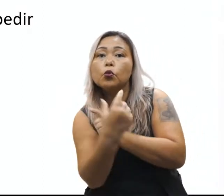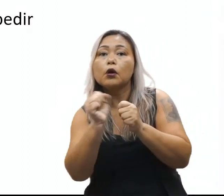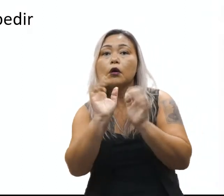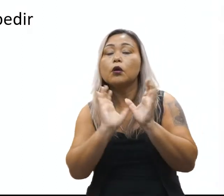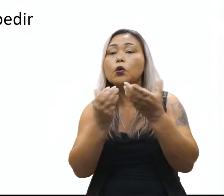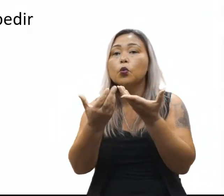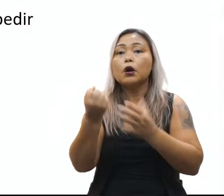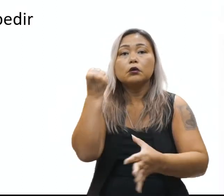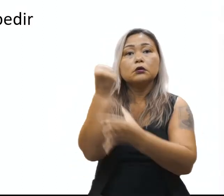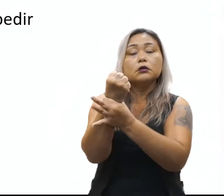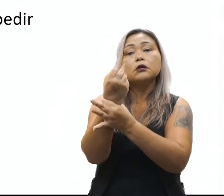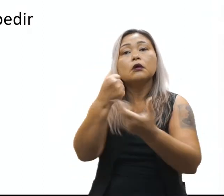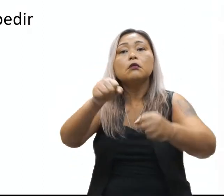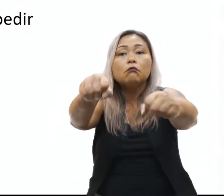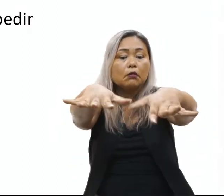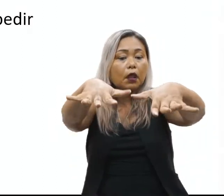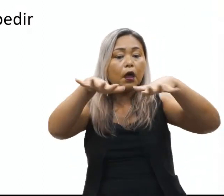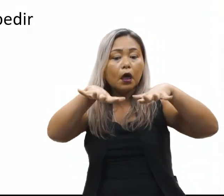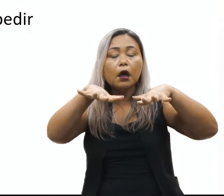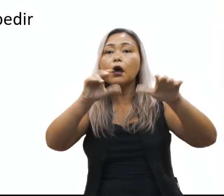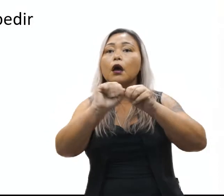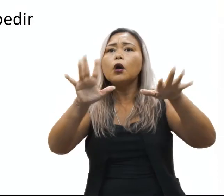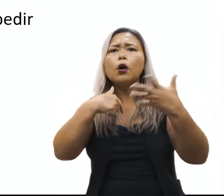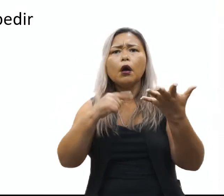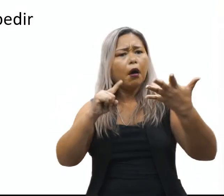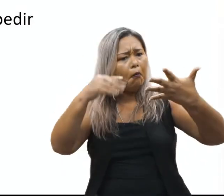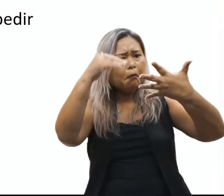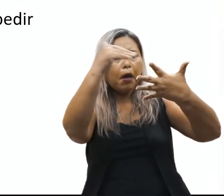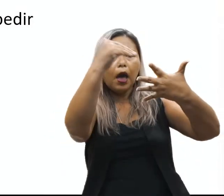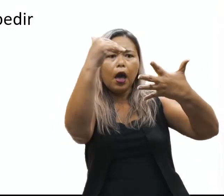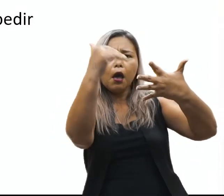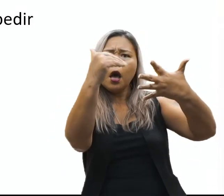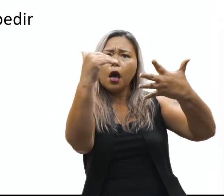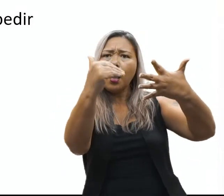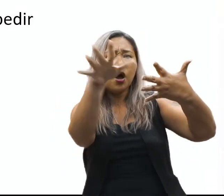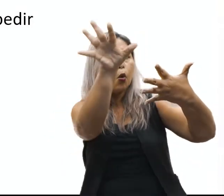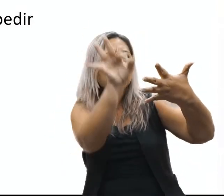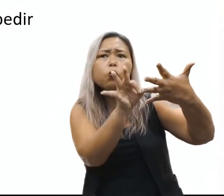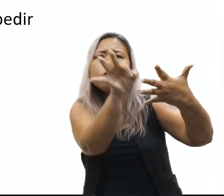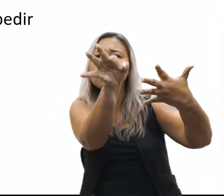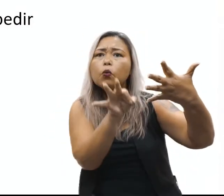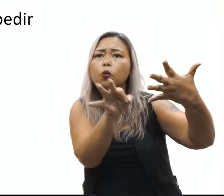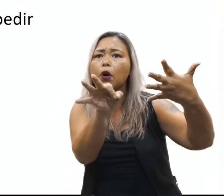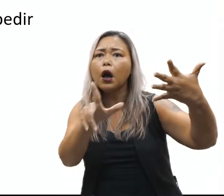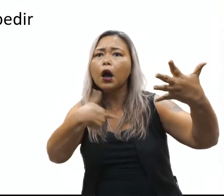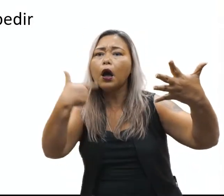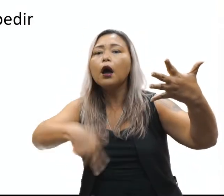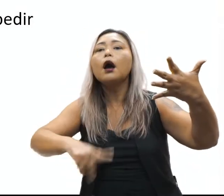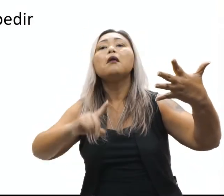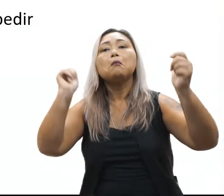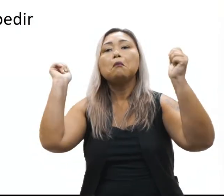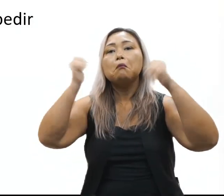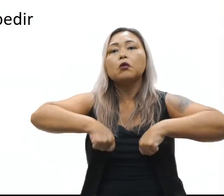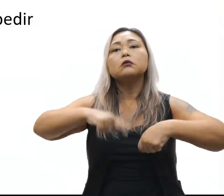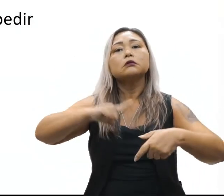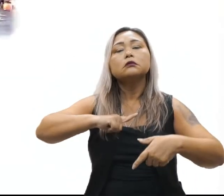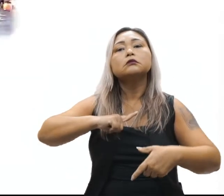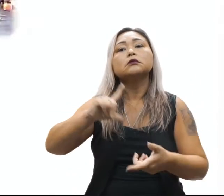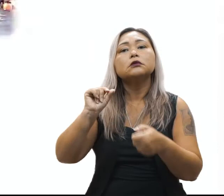Assembleia Geral. Então, ela tem toda uma divisão e organização para que ela possa atuar, tá